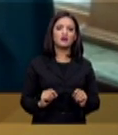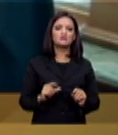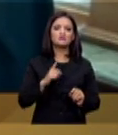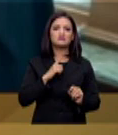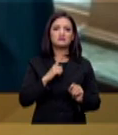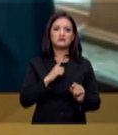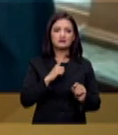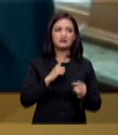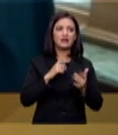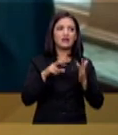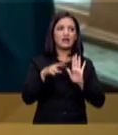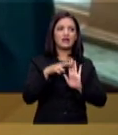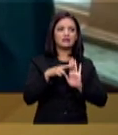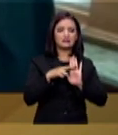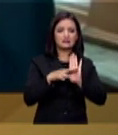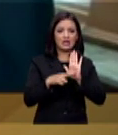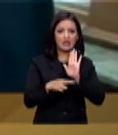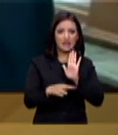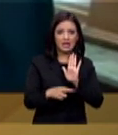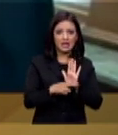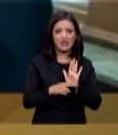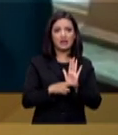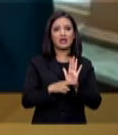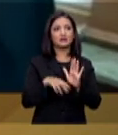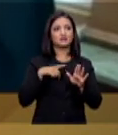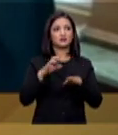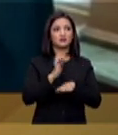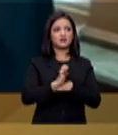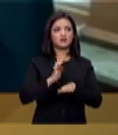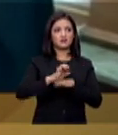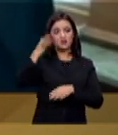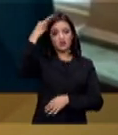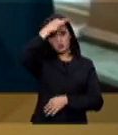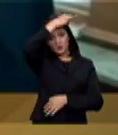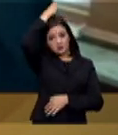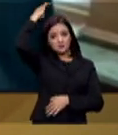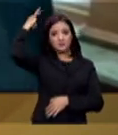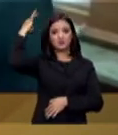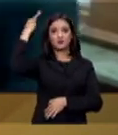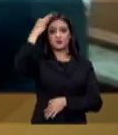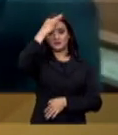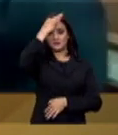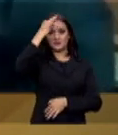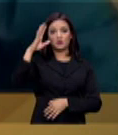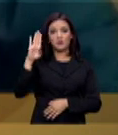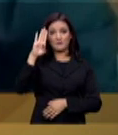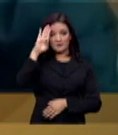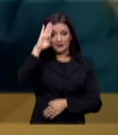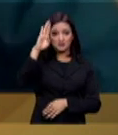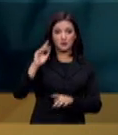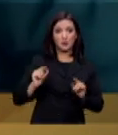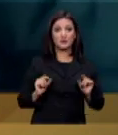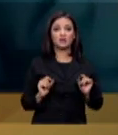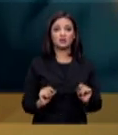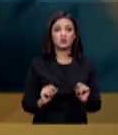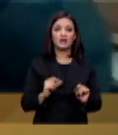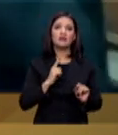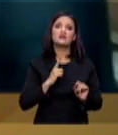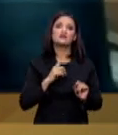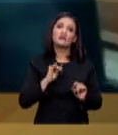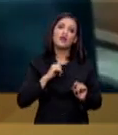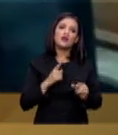normatividade no Estado do Espírito Santo, mais especificamente a rigidez ou